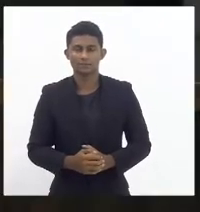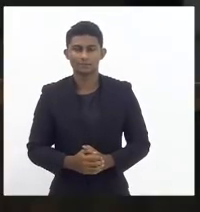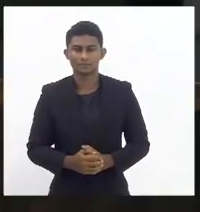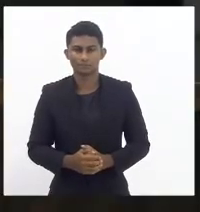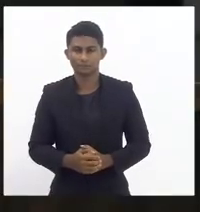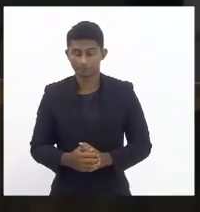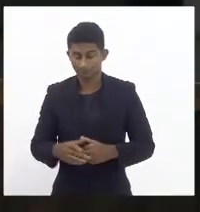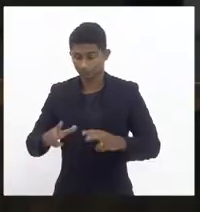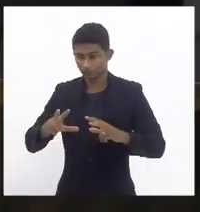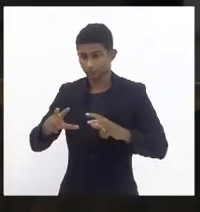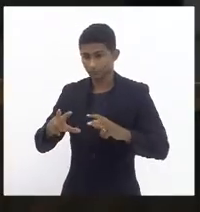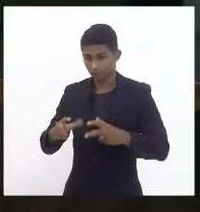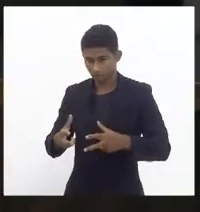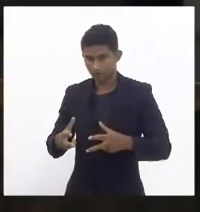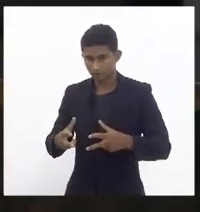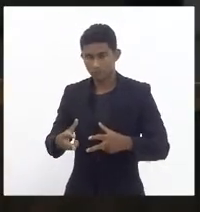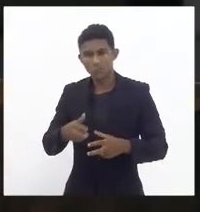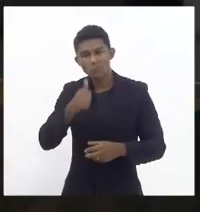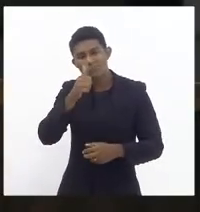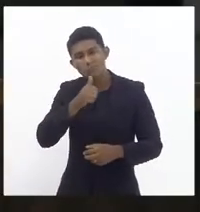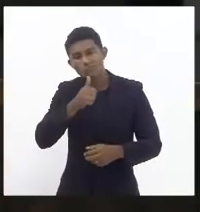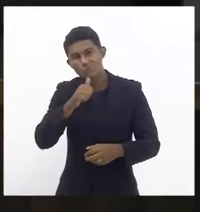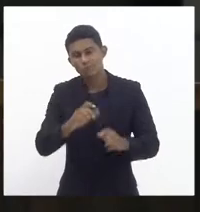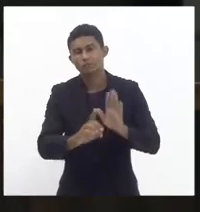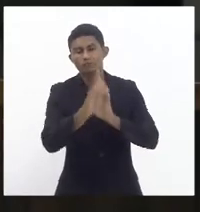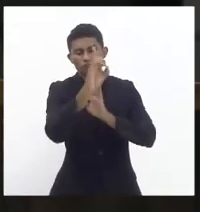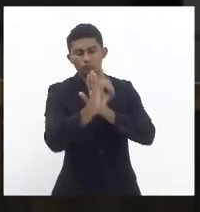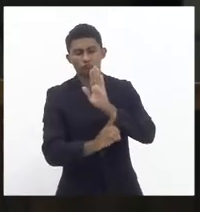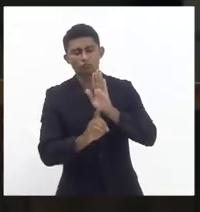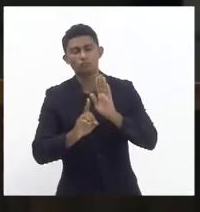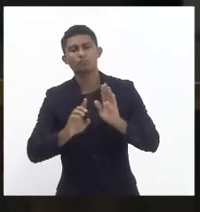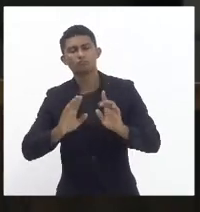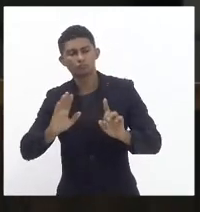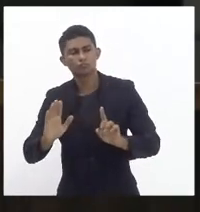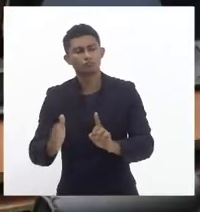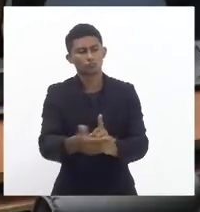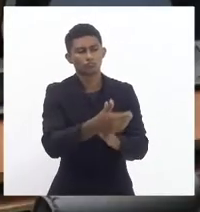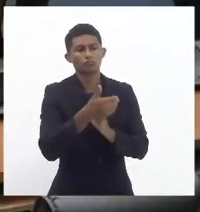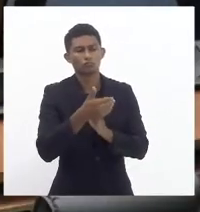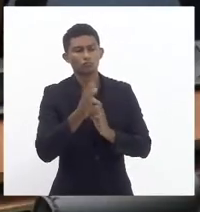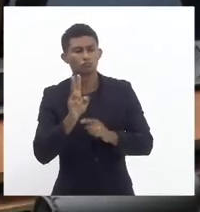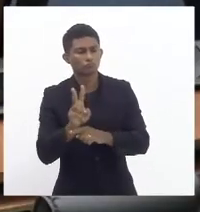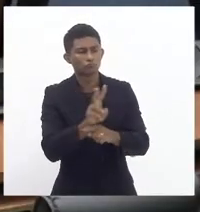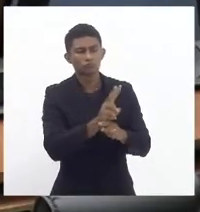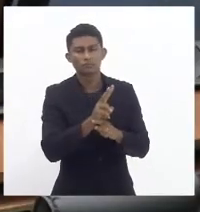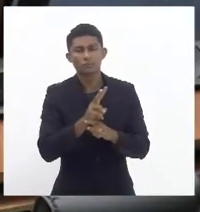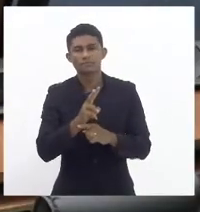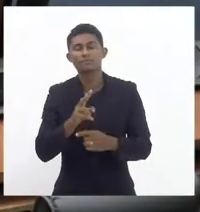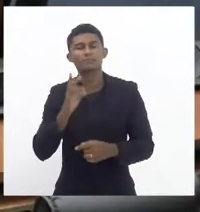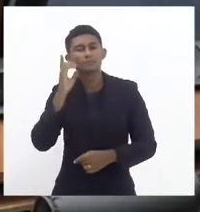e pela comissão de defesa dos direitos da mulher tá enfermeira Rejane